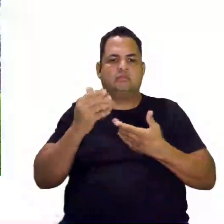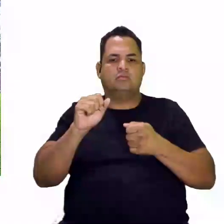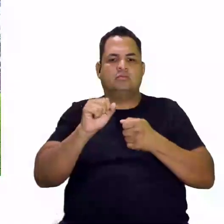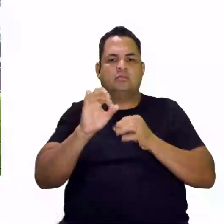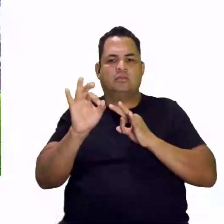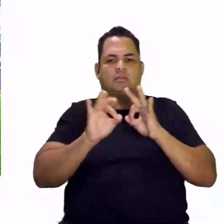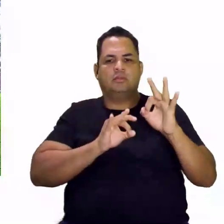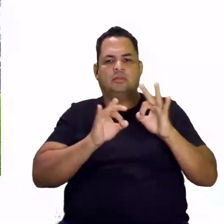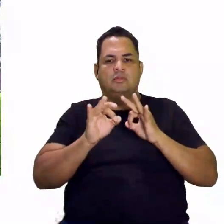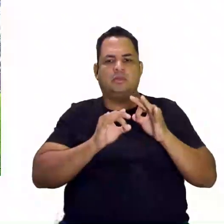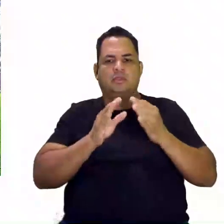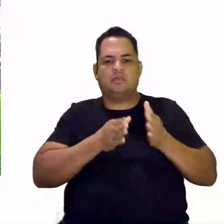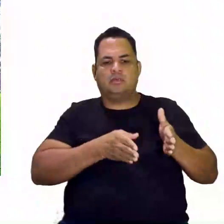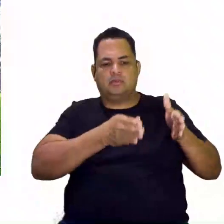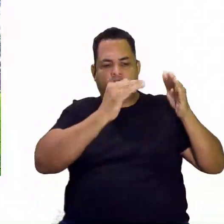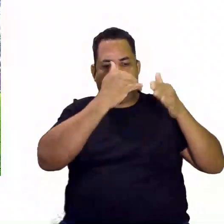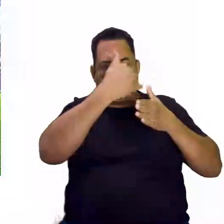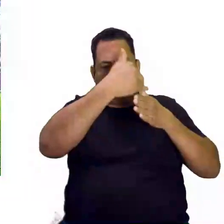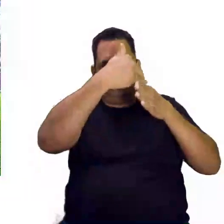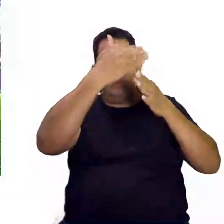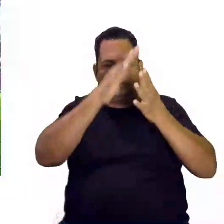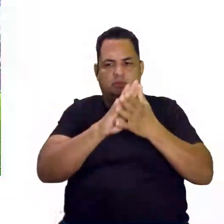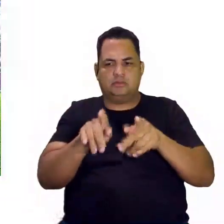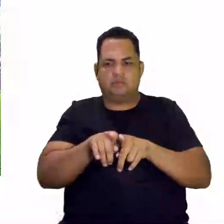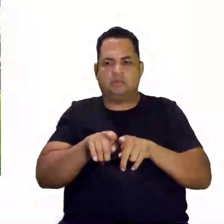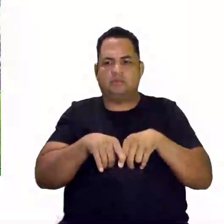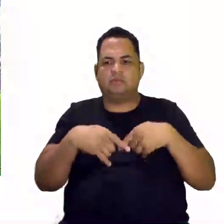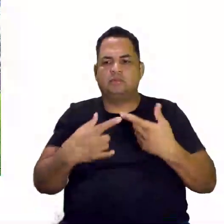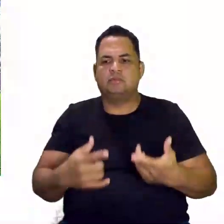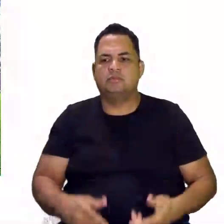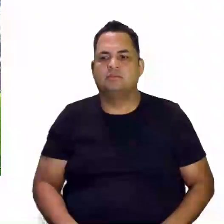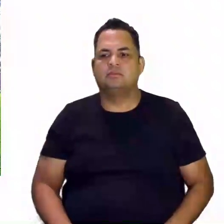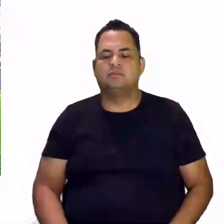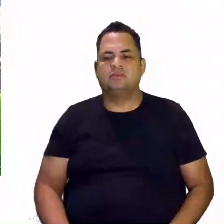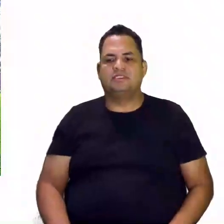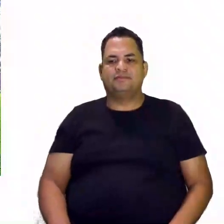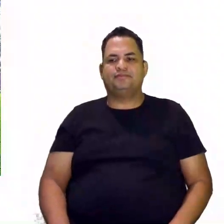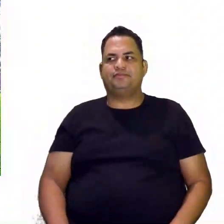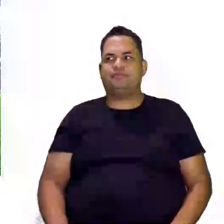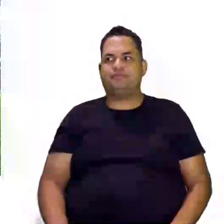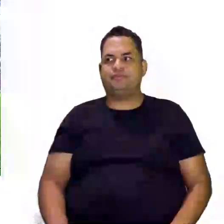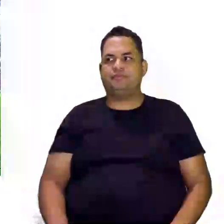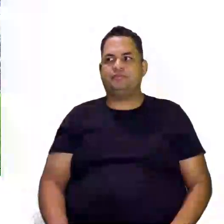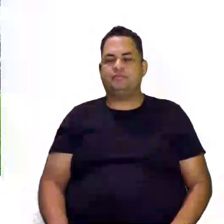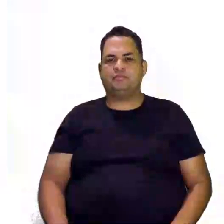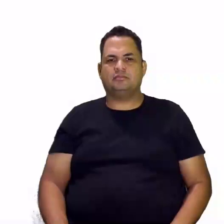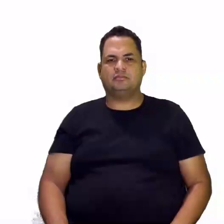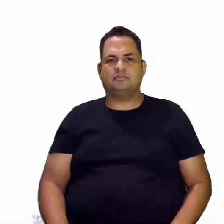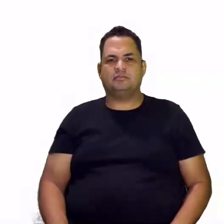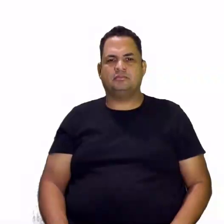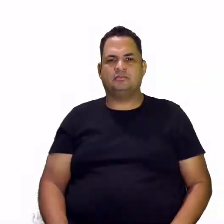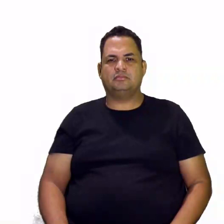a formação de imóveis, construção desses elementos aí. Vamos seguindo?